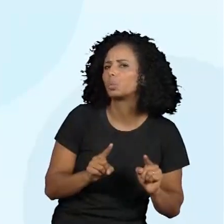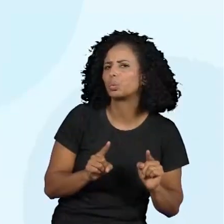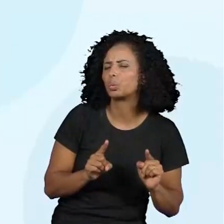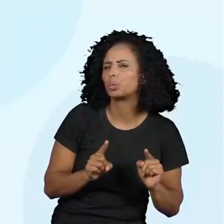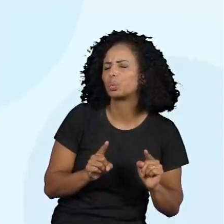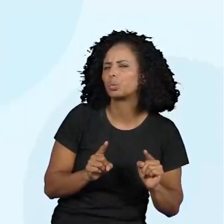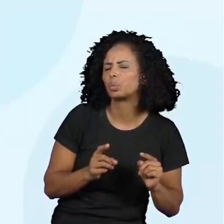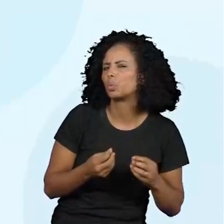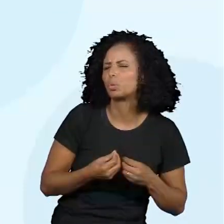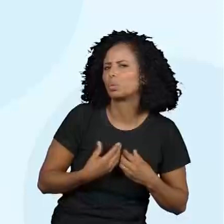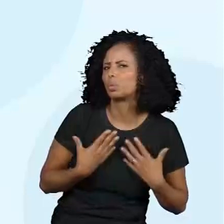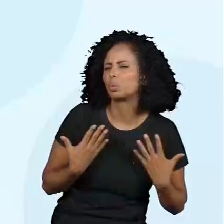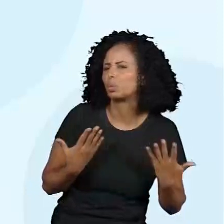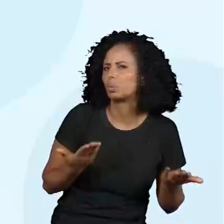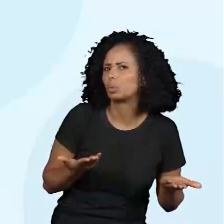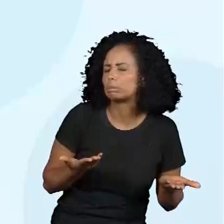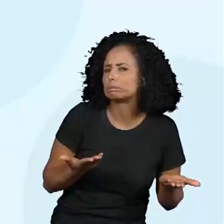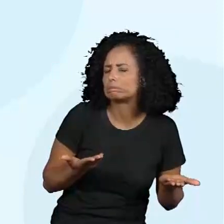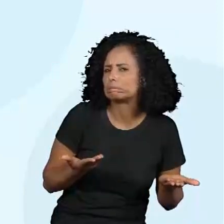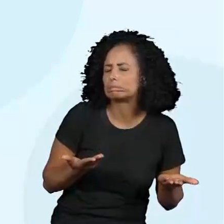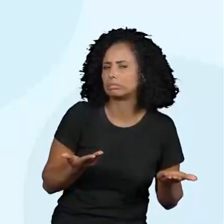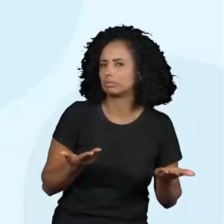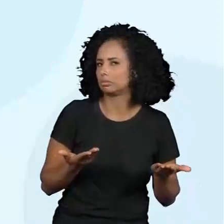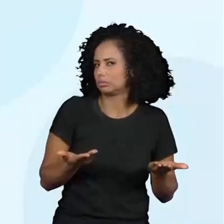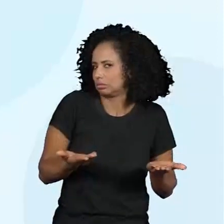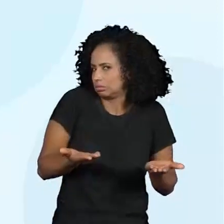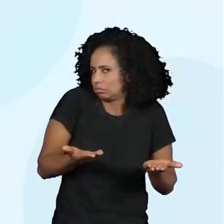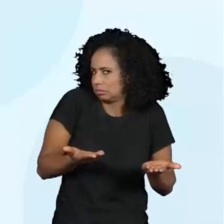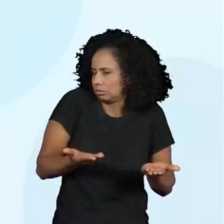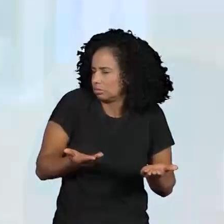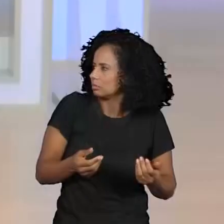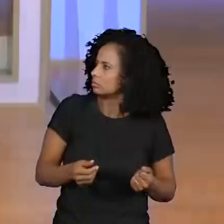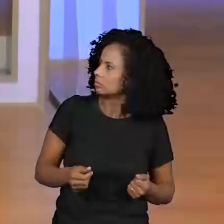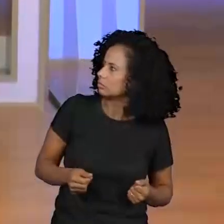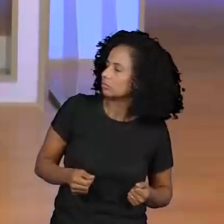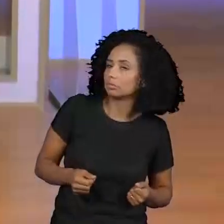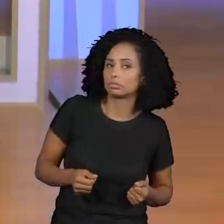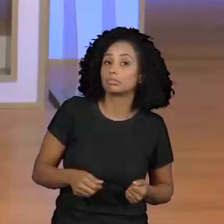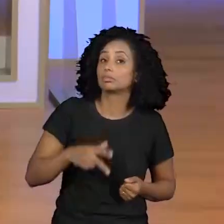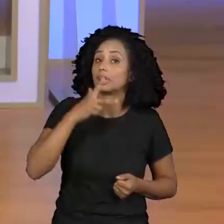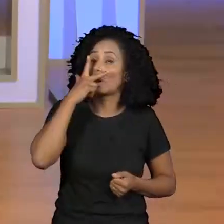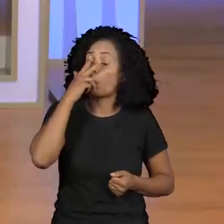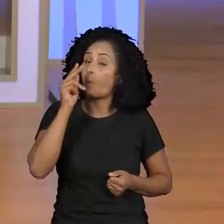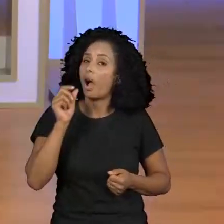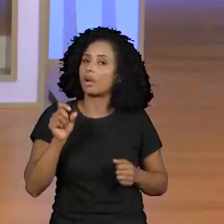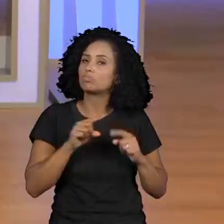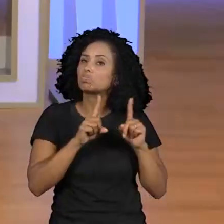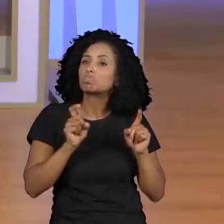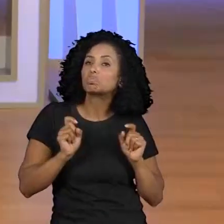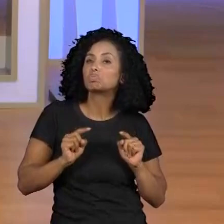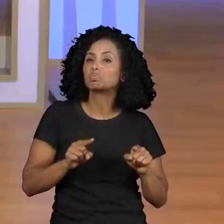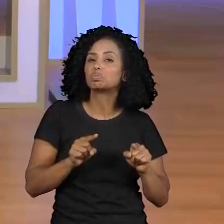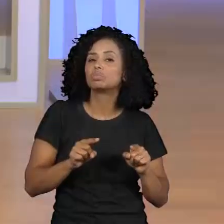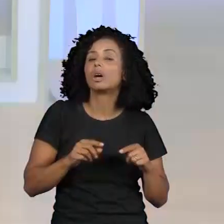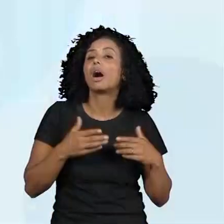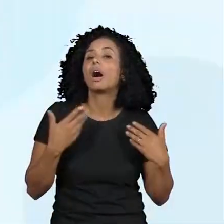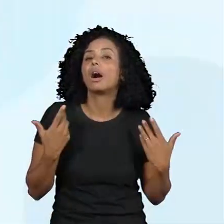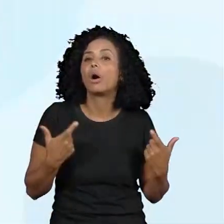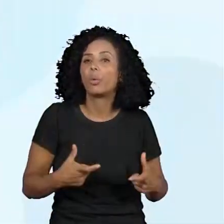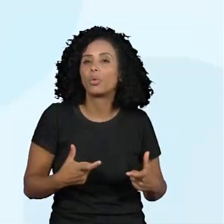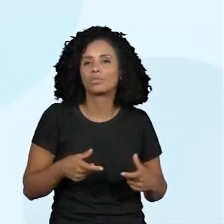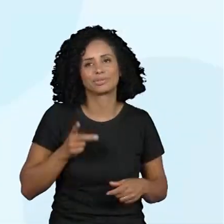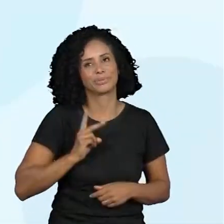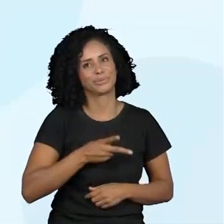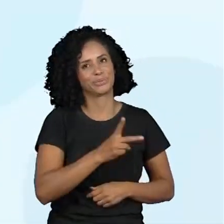a surpresa? A surpresa está na sua continuação.